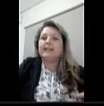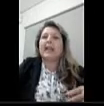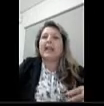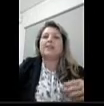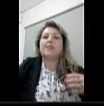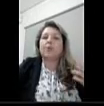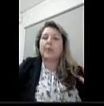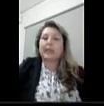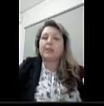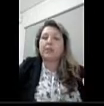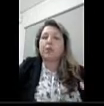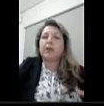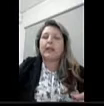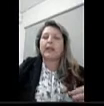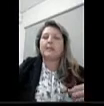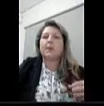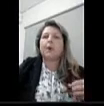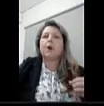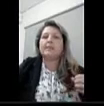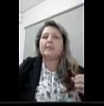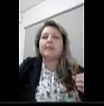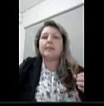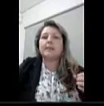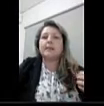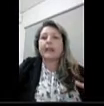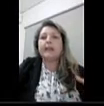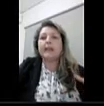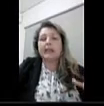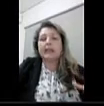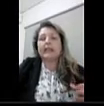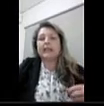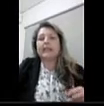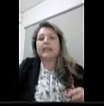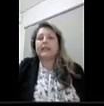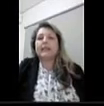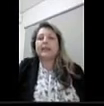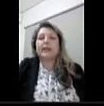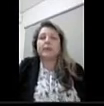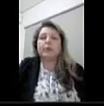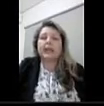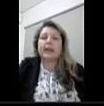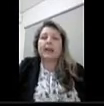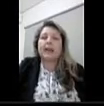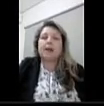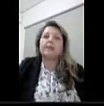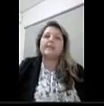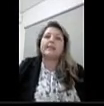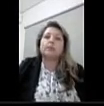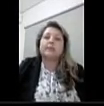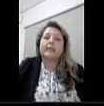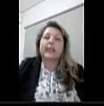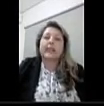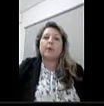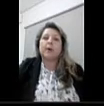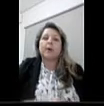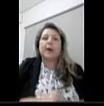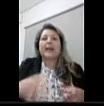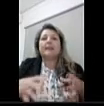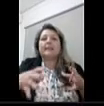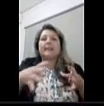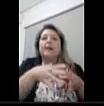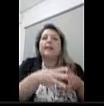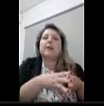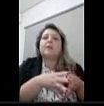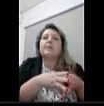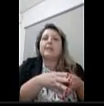estratégias, como é que ele chegou àquela resposta, né? E é muito legal você ter um tempo para